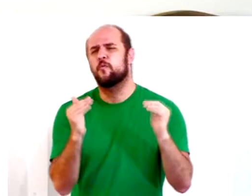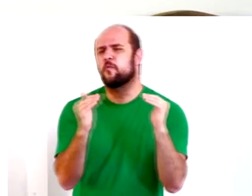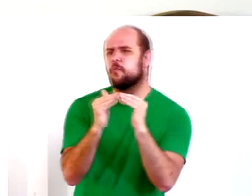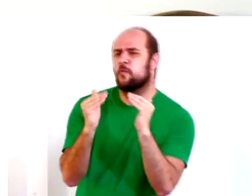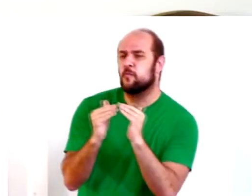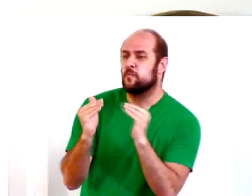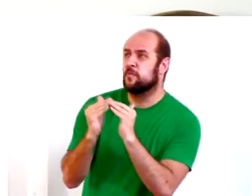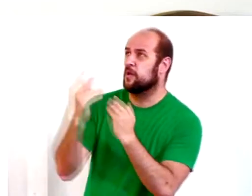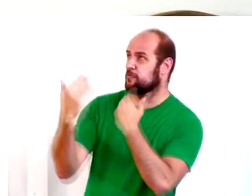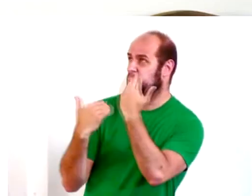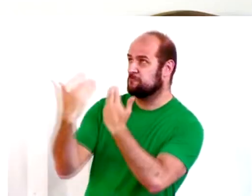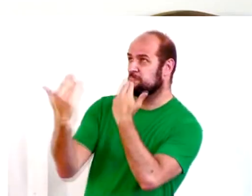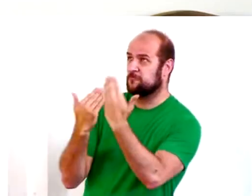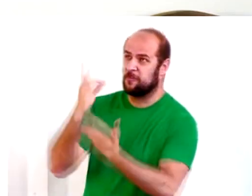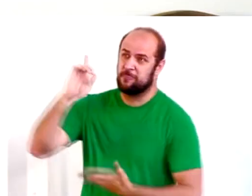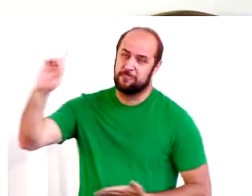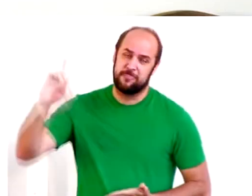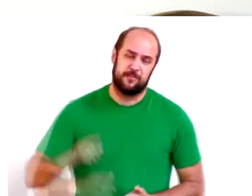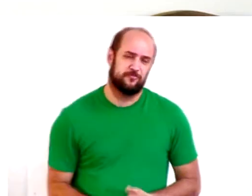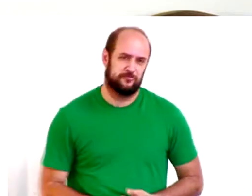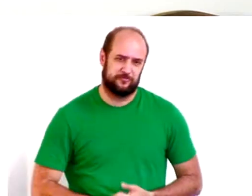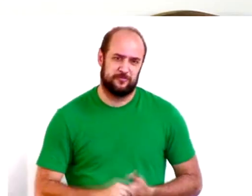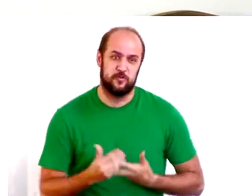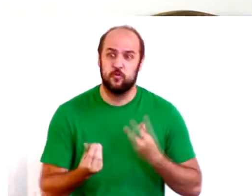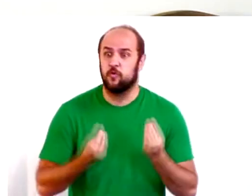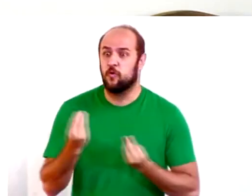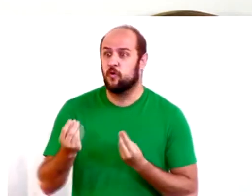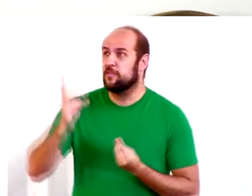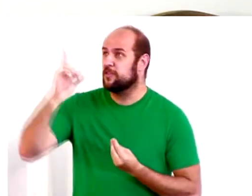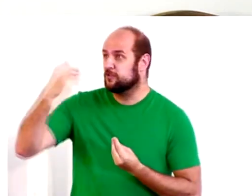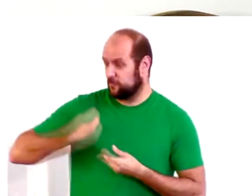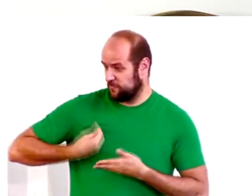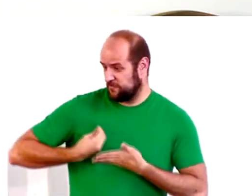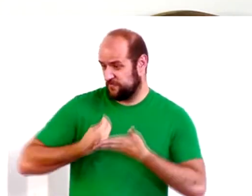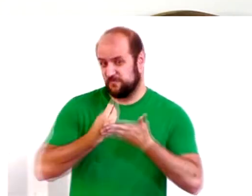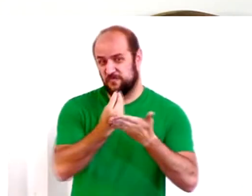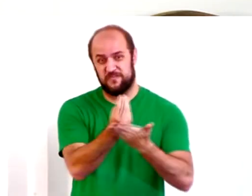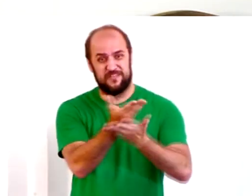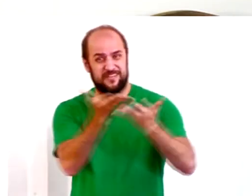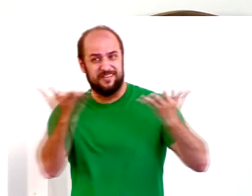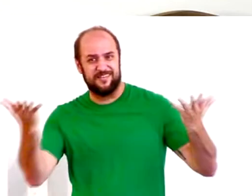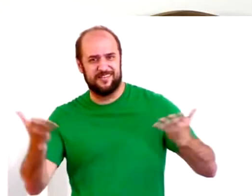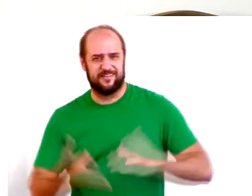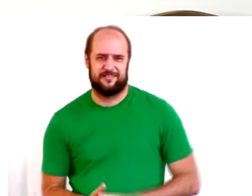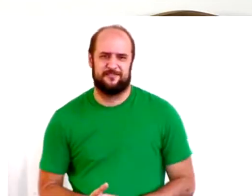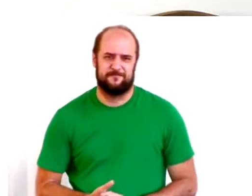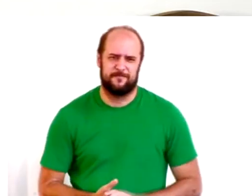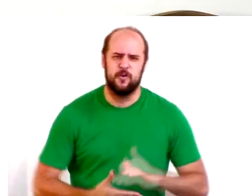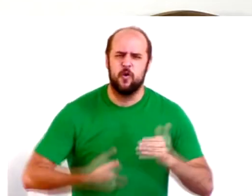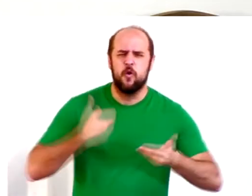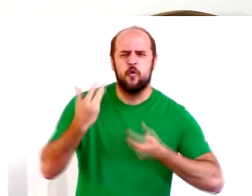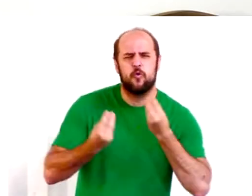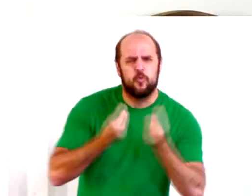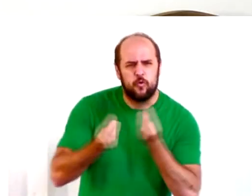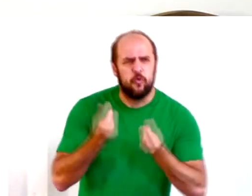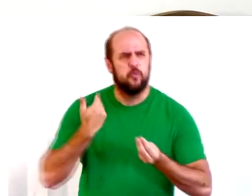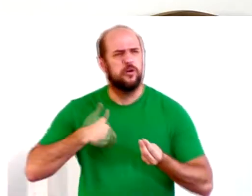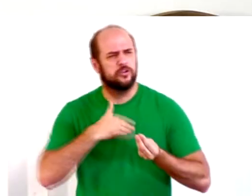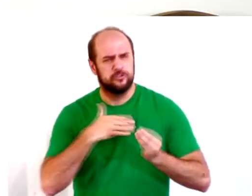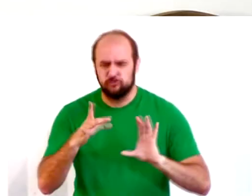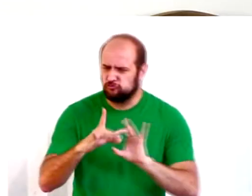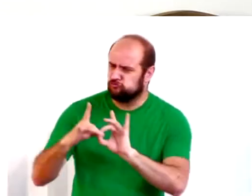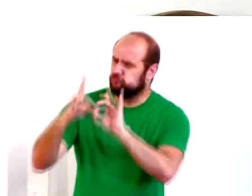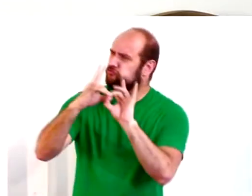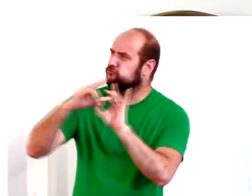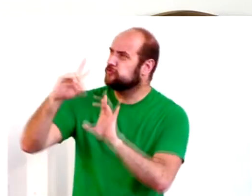com o Deus da vida, o Deus que nos deu a vida? Como estão os nossos compromissos que nós firmamos com